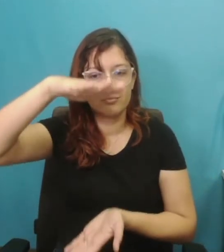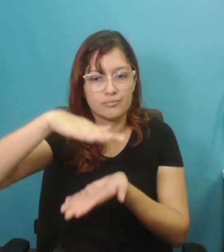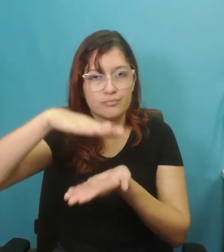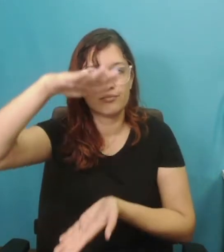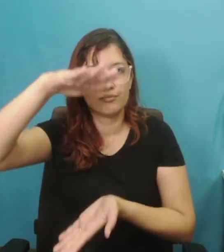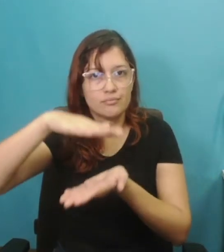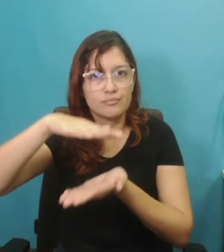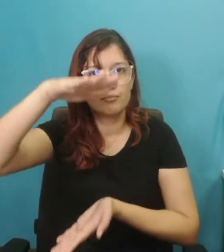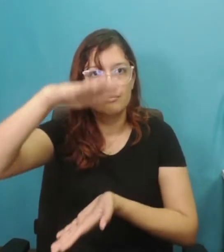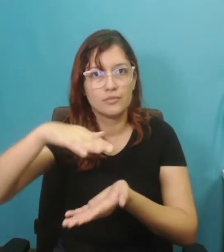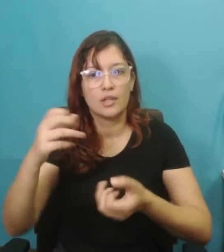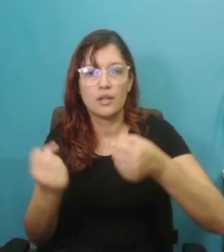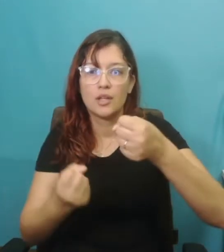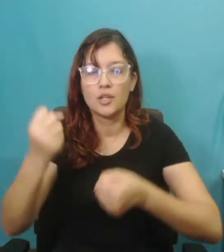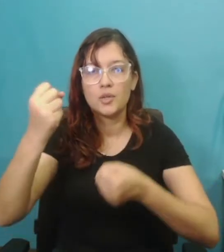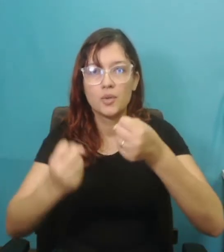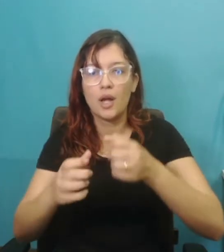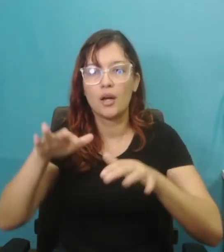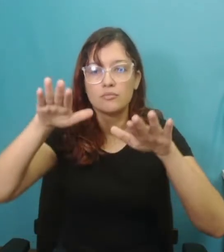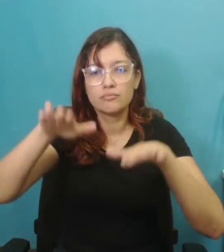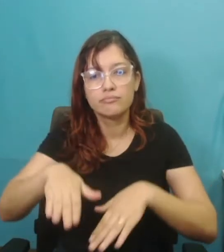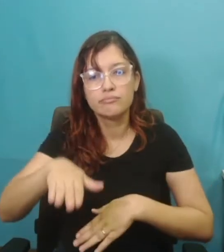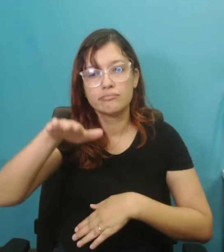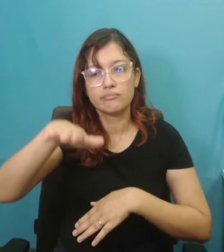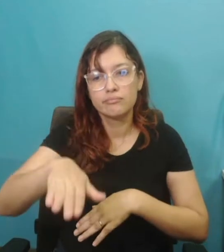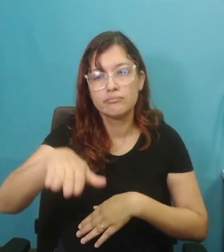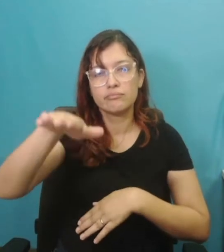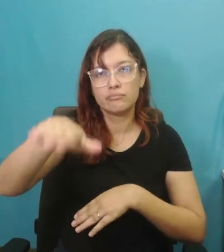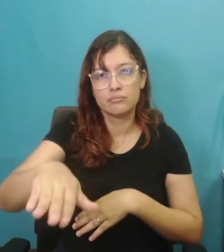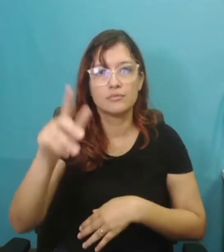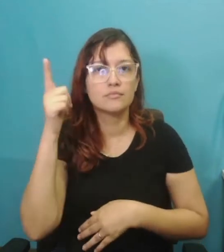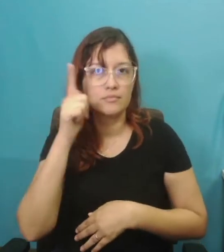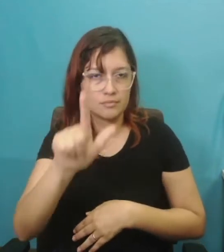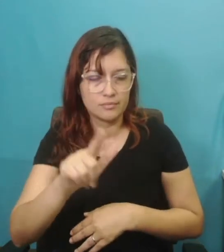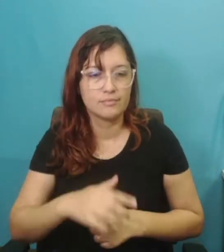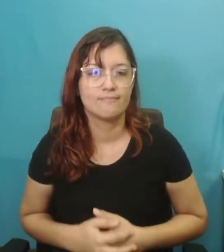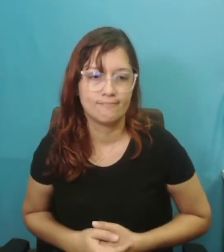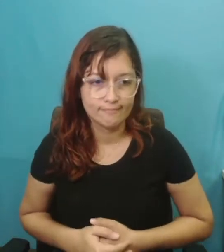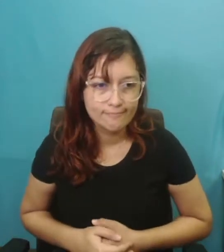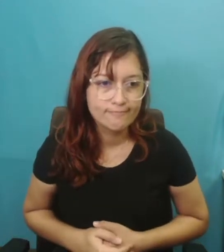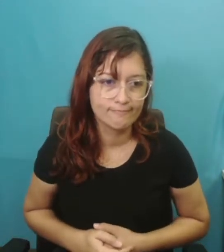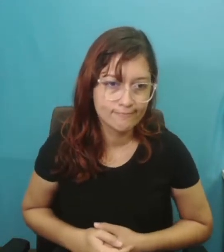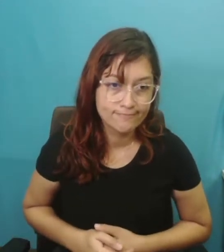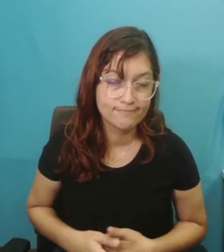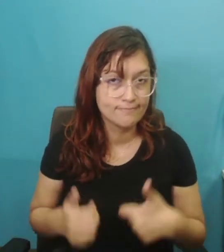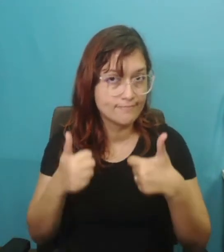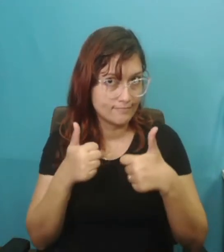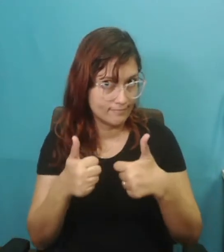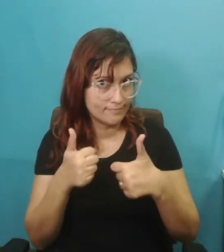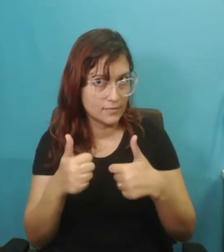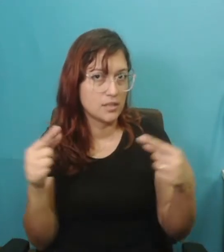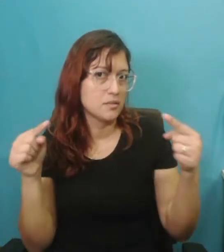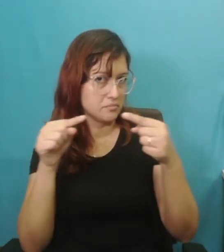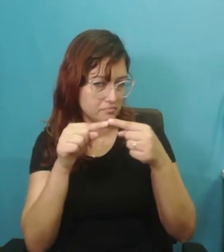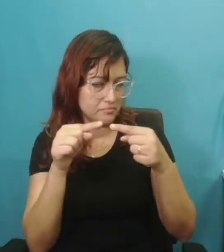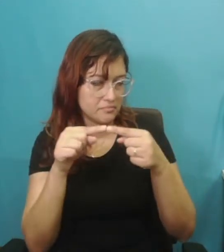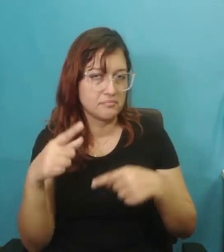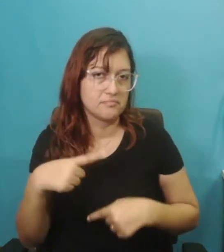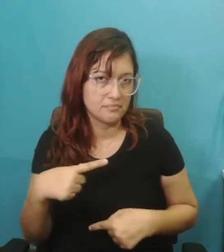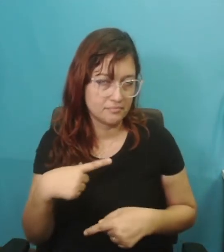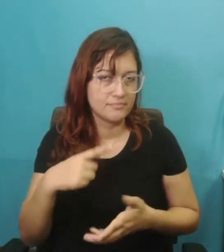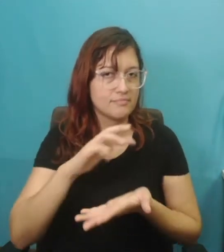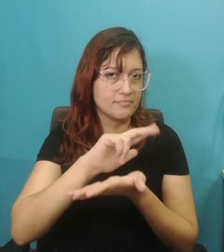vai depender também da força que vai sendo aplicada sobre ela,